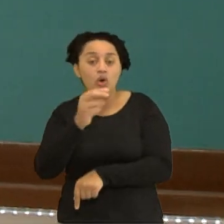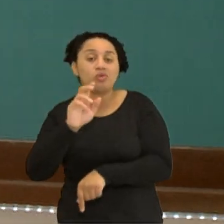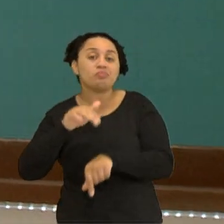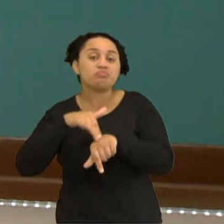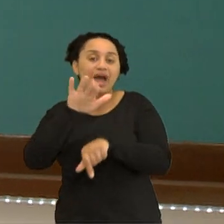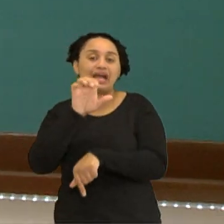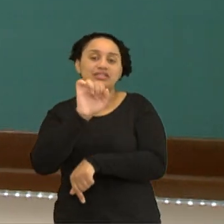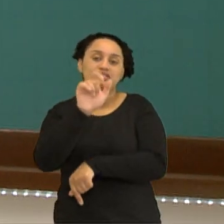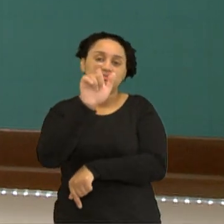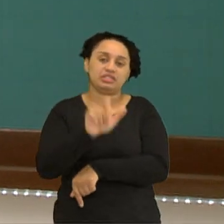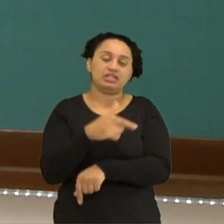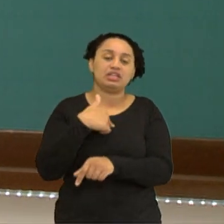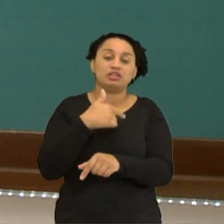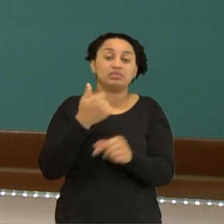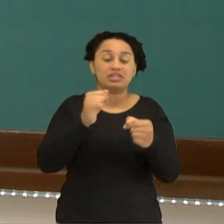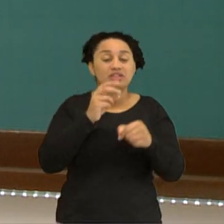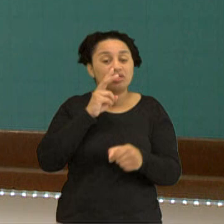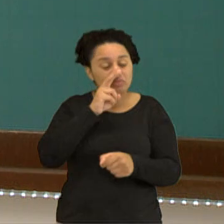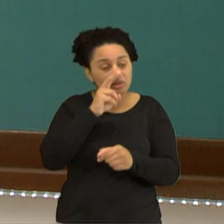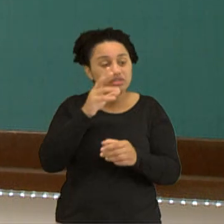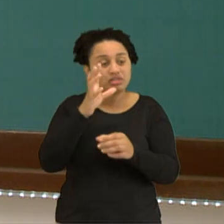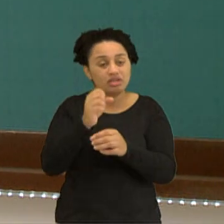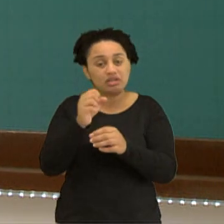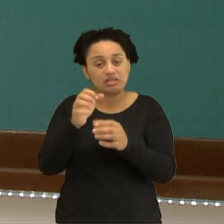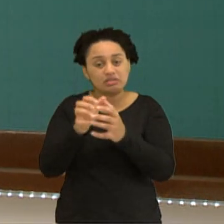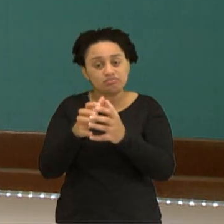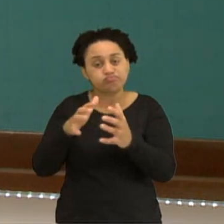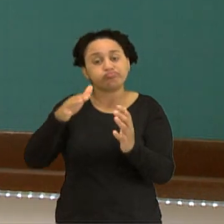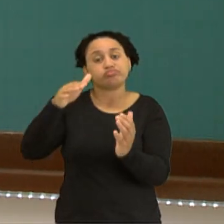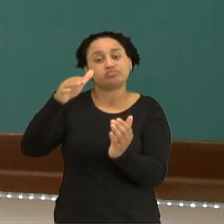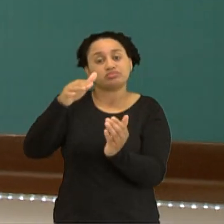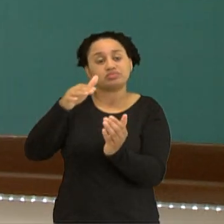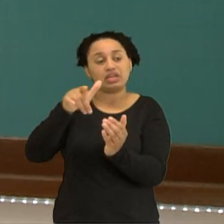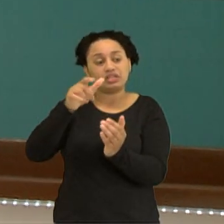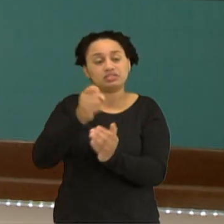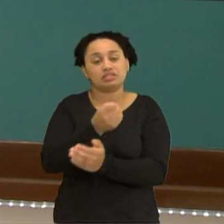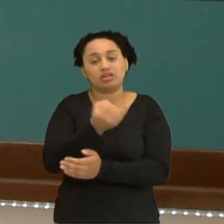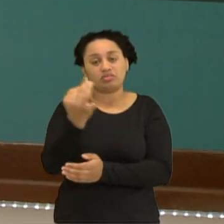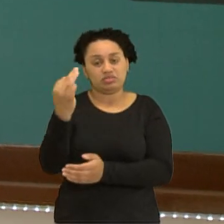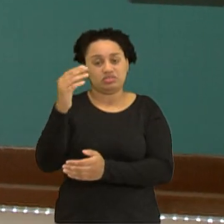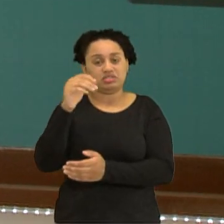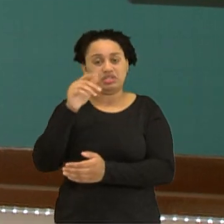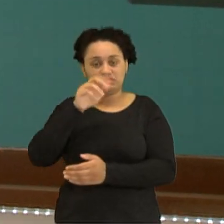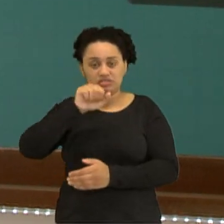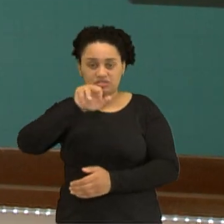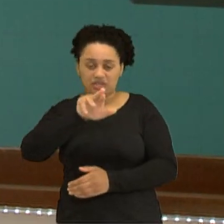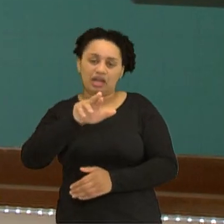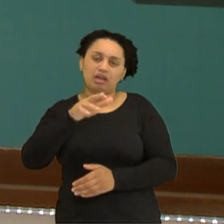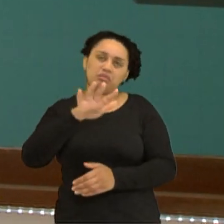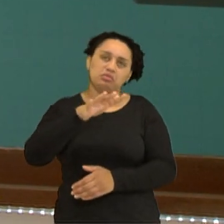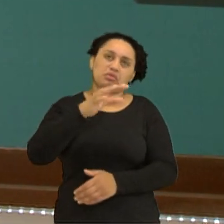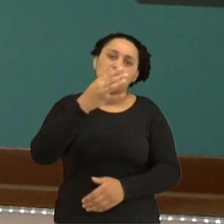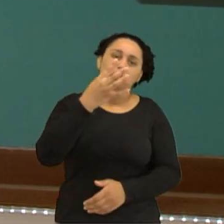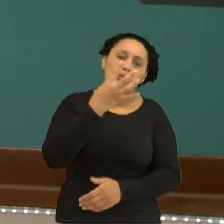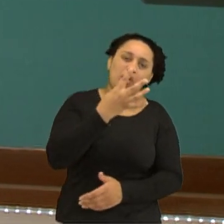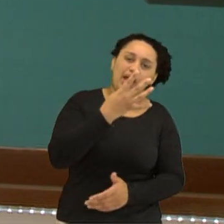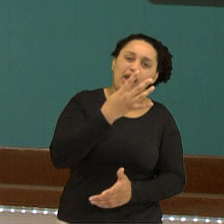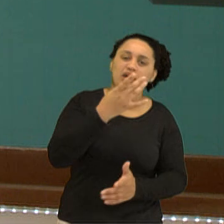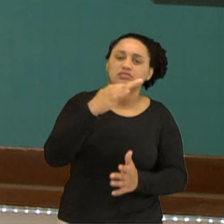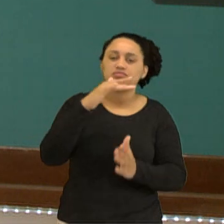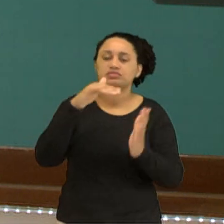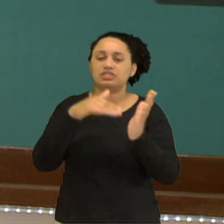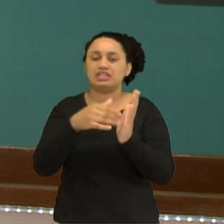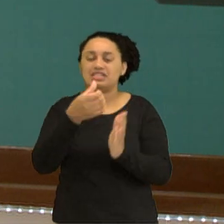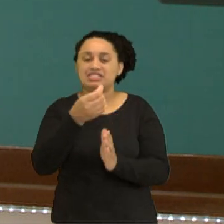mais. A força é muito grande. Essa quantidade de ar, aproximadamente de 4 a